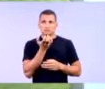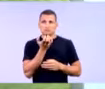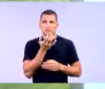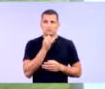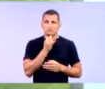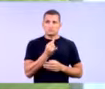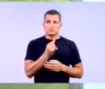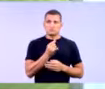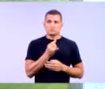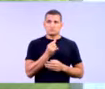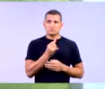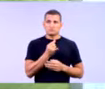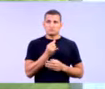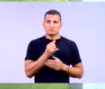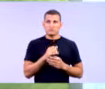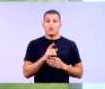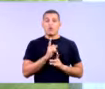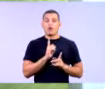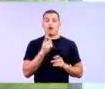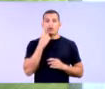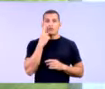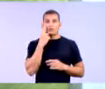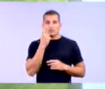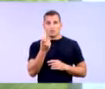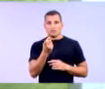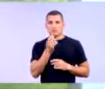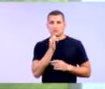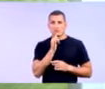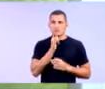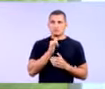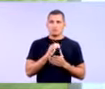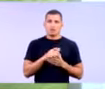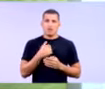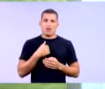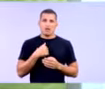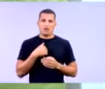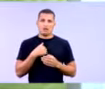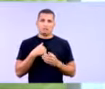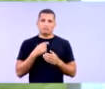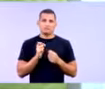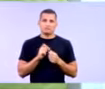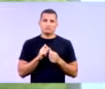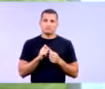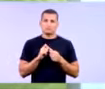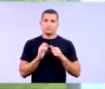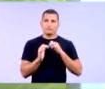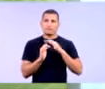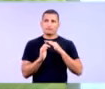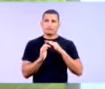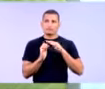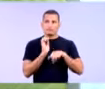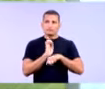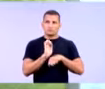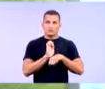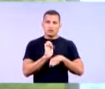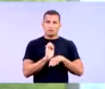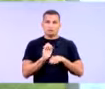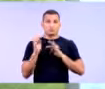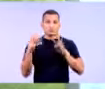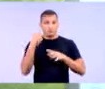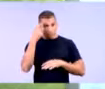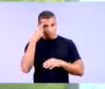ela quiser. Então, assim, não é interessante, imagina, eu vou fazer um estágio, todo mundo pensa que vai fazer um estágio